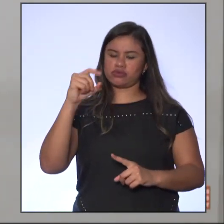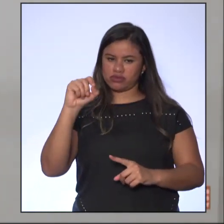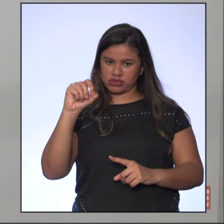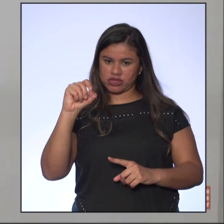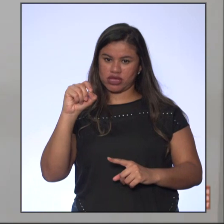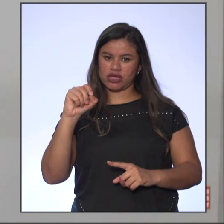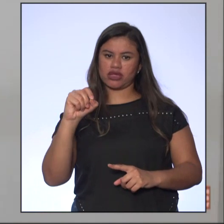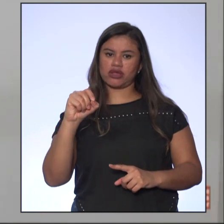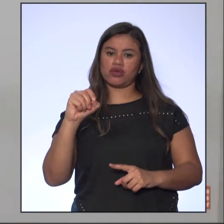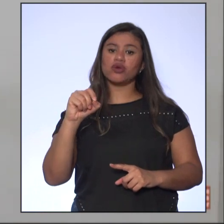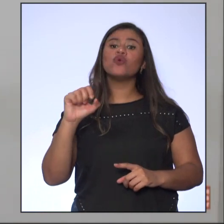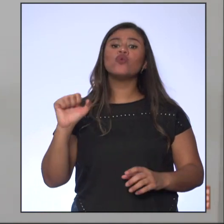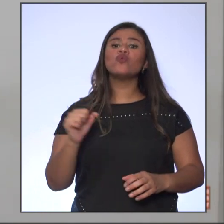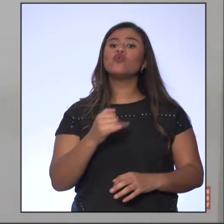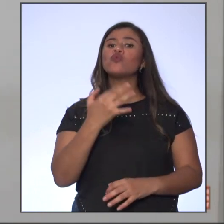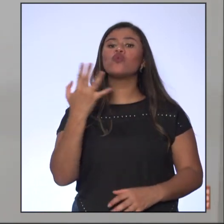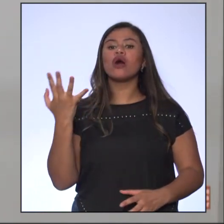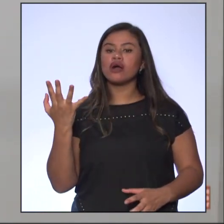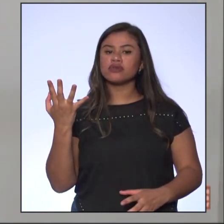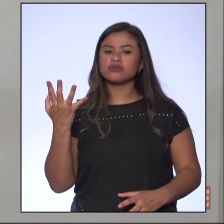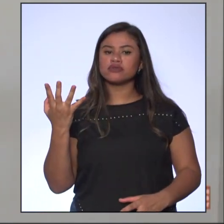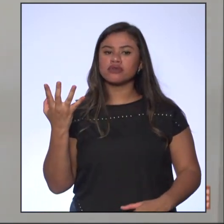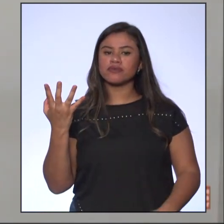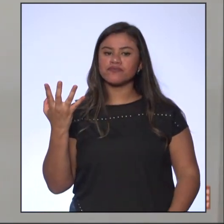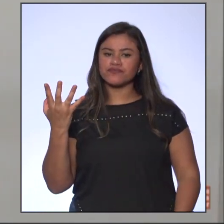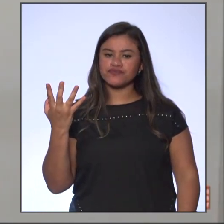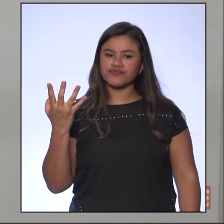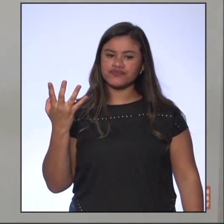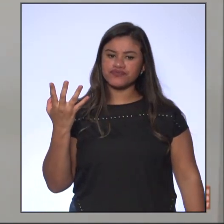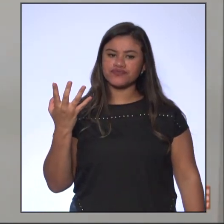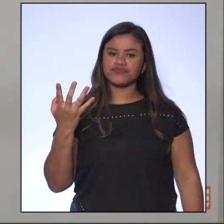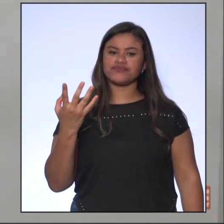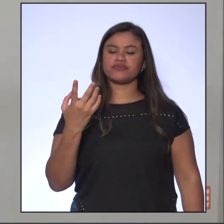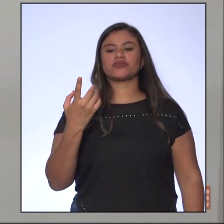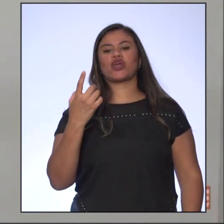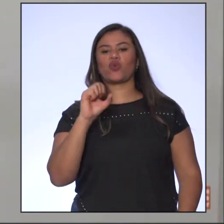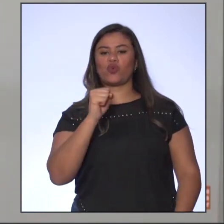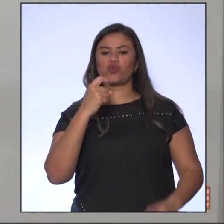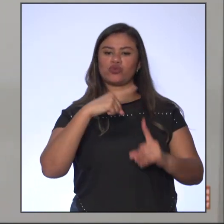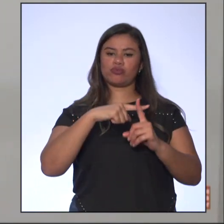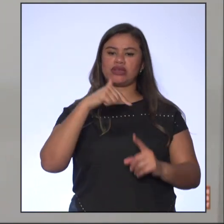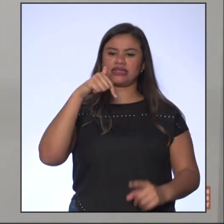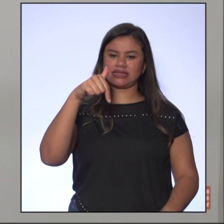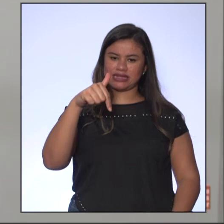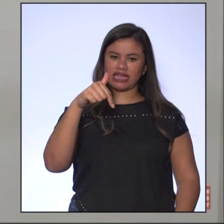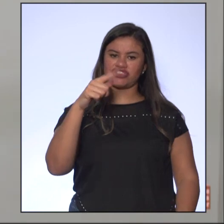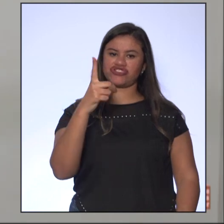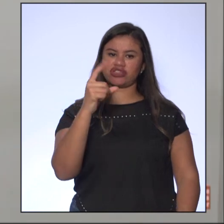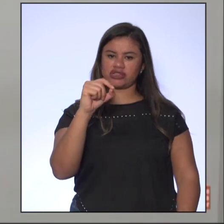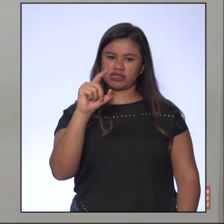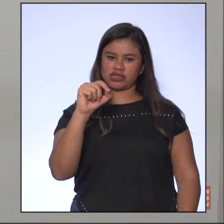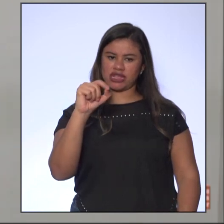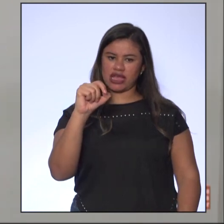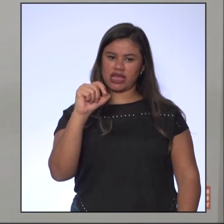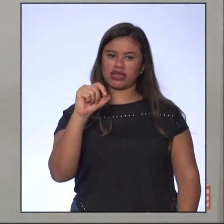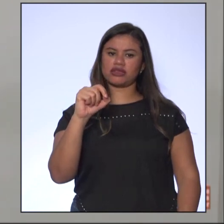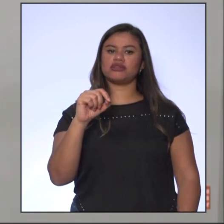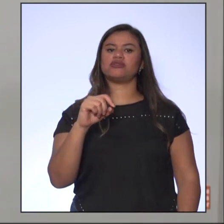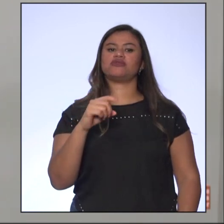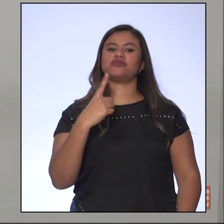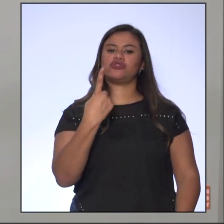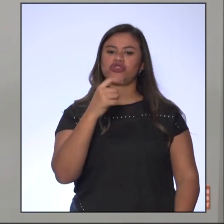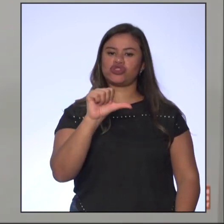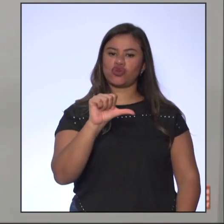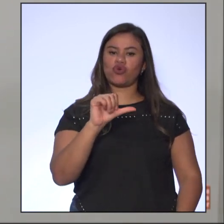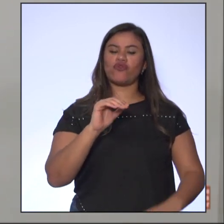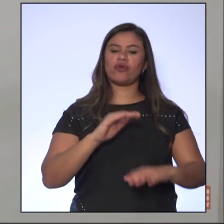mais 7 mais 4 mais 10. Você vai somar aqui, ó, 15. Aqui 19 mais 10 vai dar